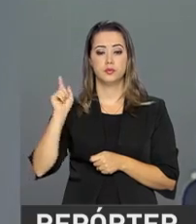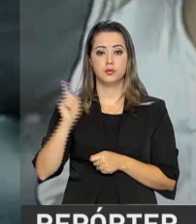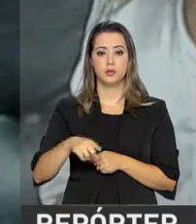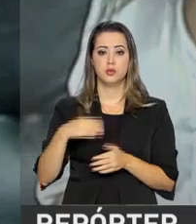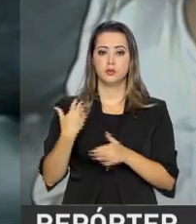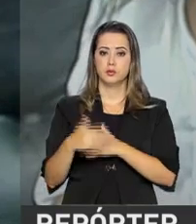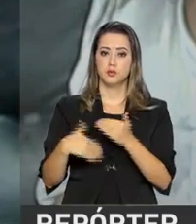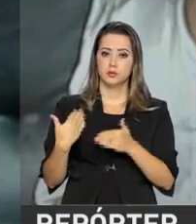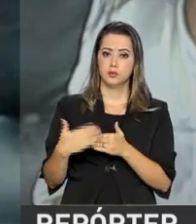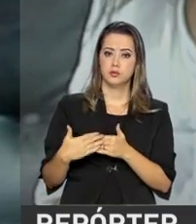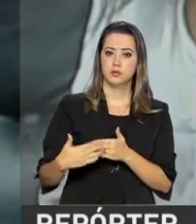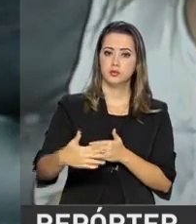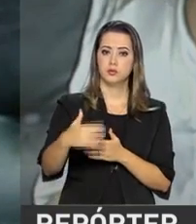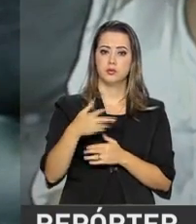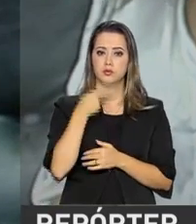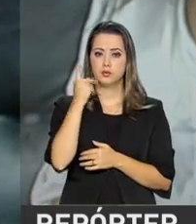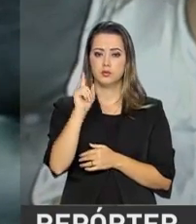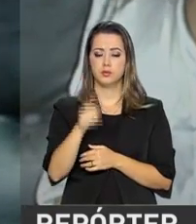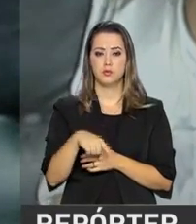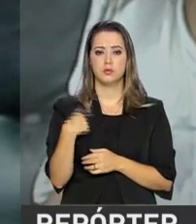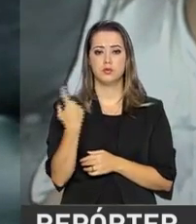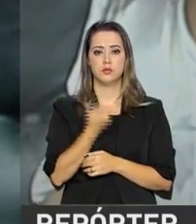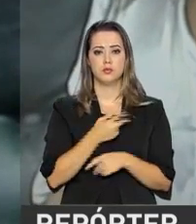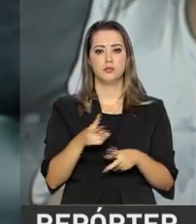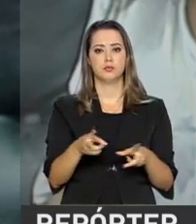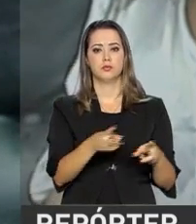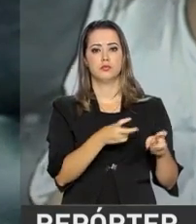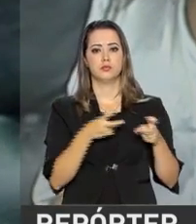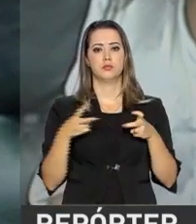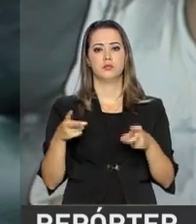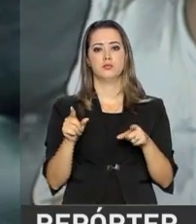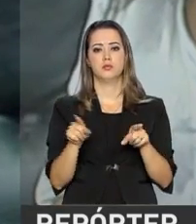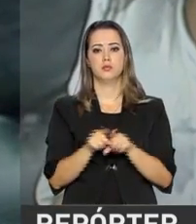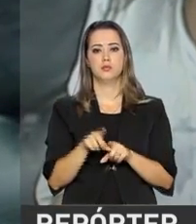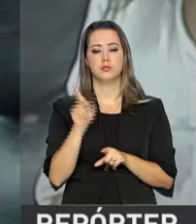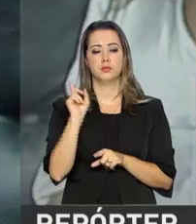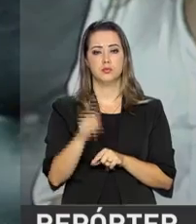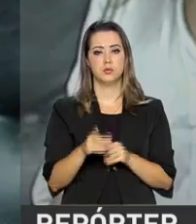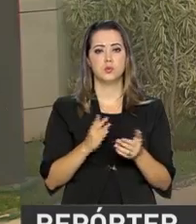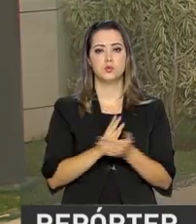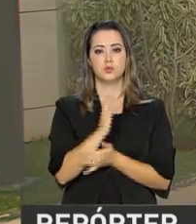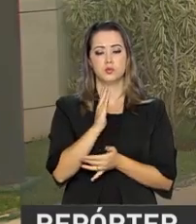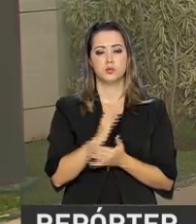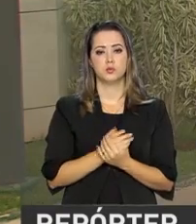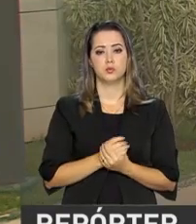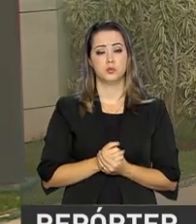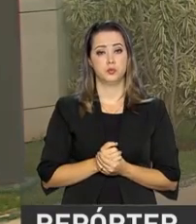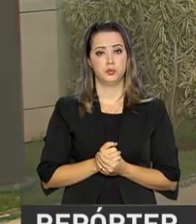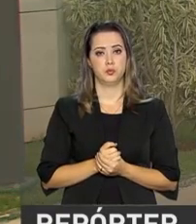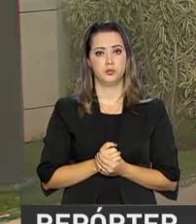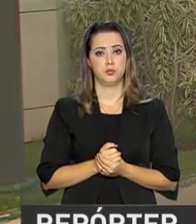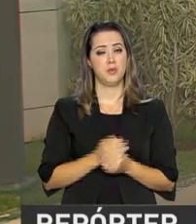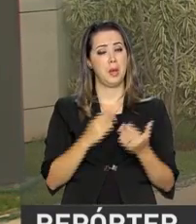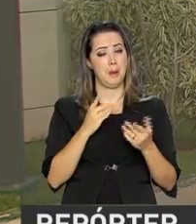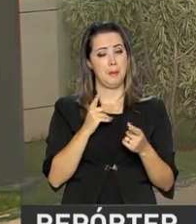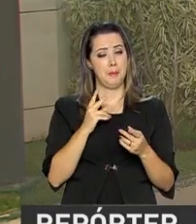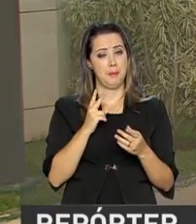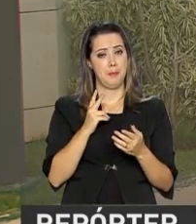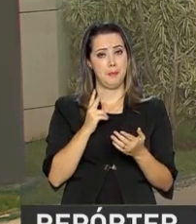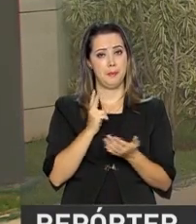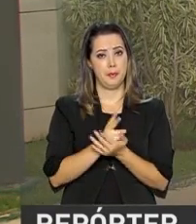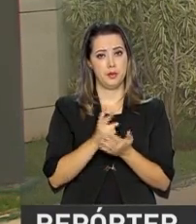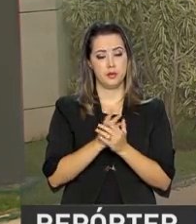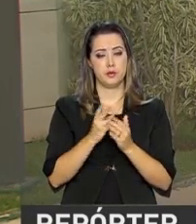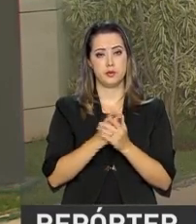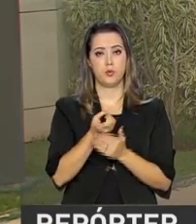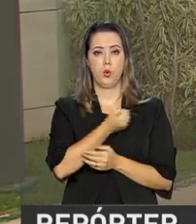continuamos afirmando a nossa avaliação de que serão aprovados apesar do rebaixamento a agência colocou